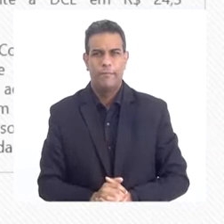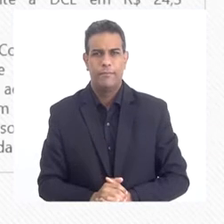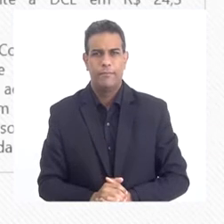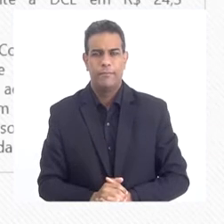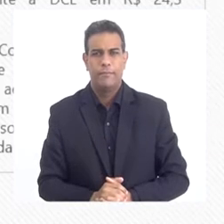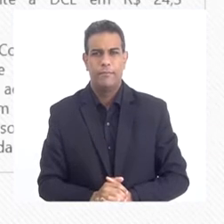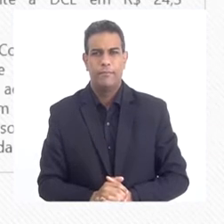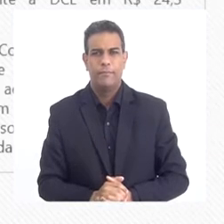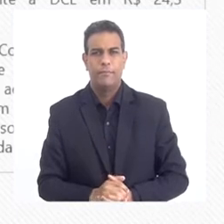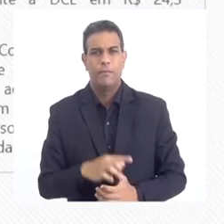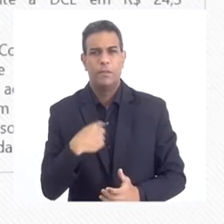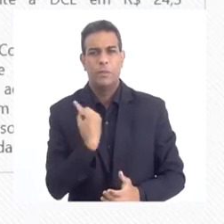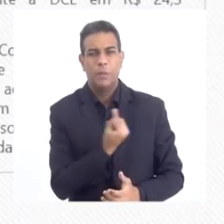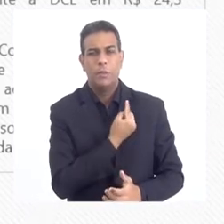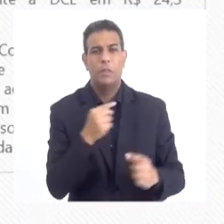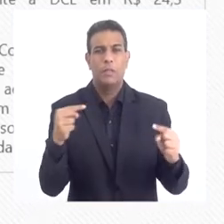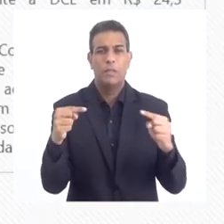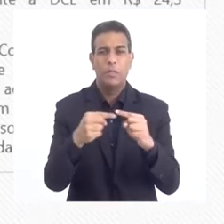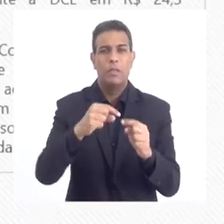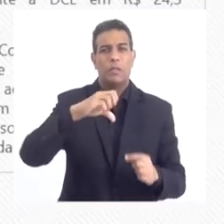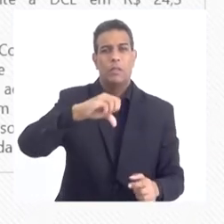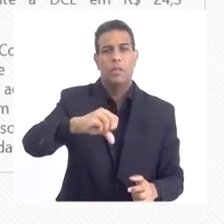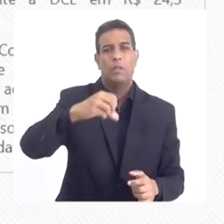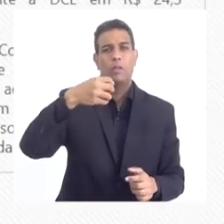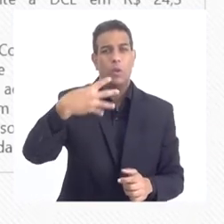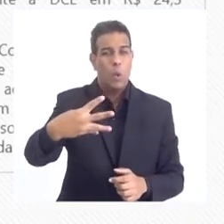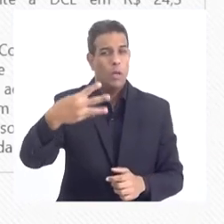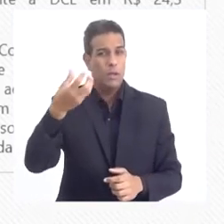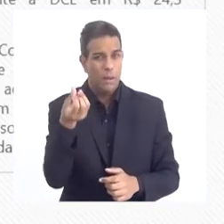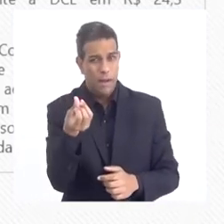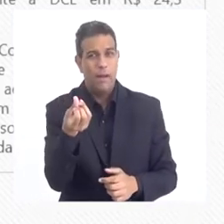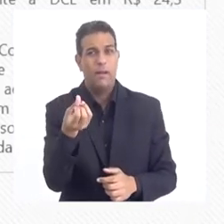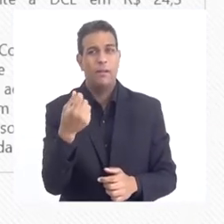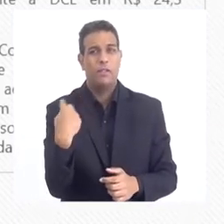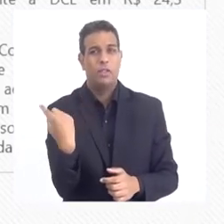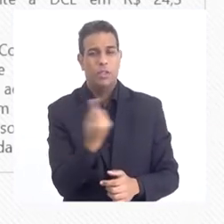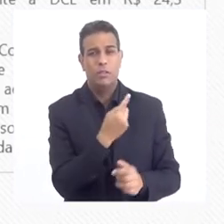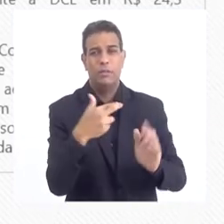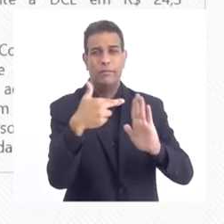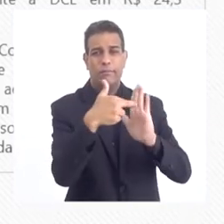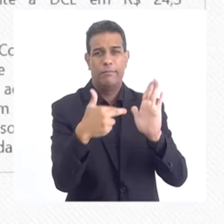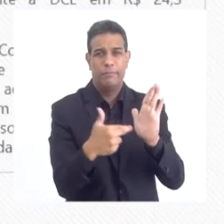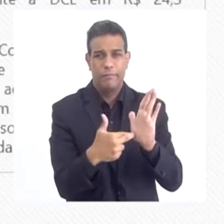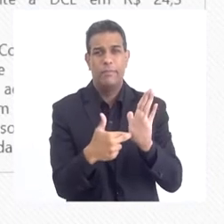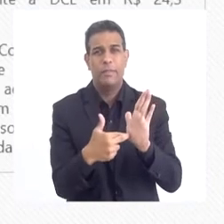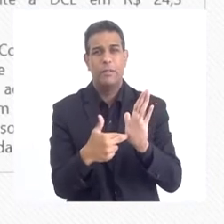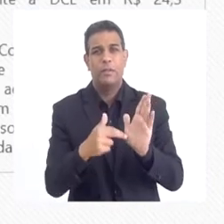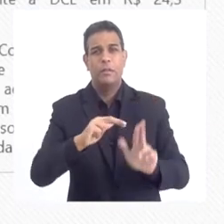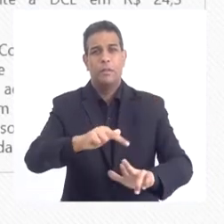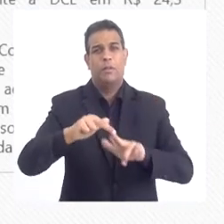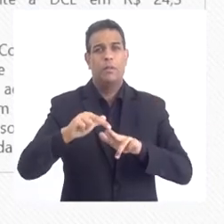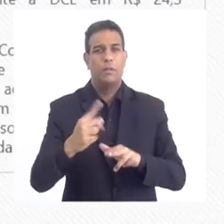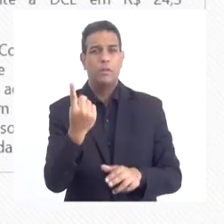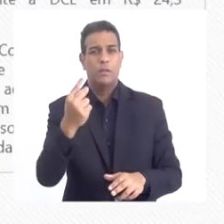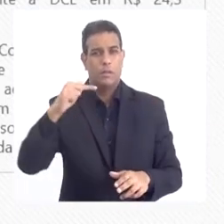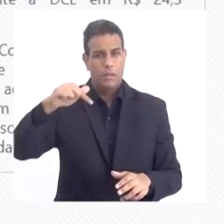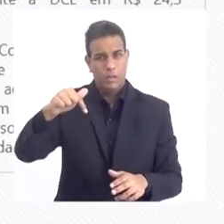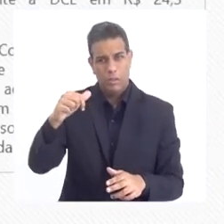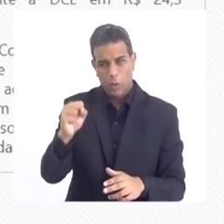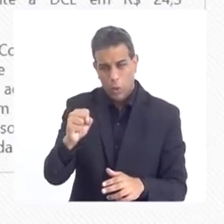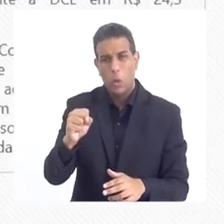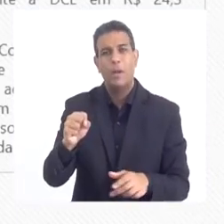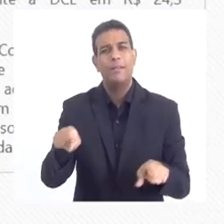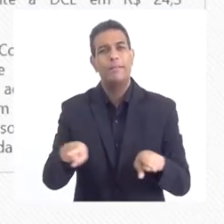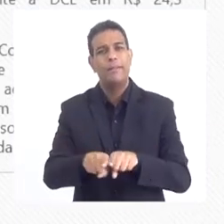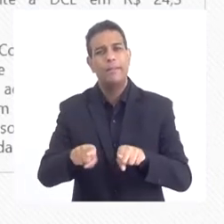nos critérios da 9496, né, porque precisamos homologar o plano pela 178. A gente teve um